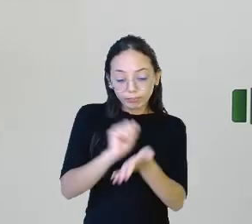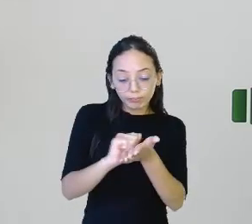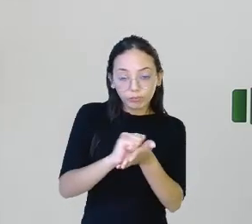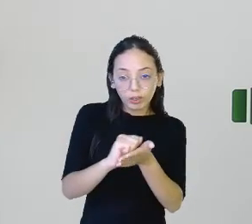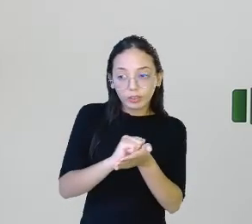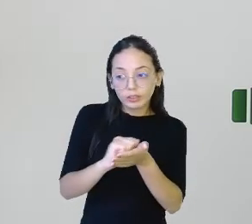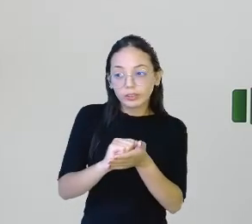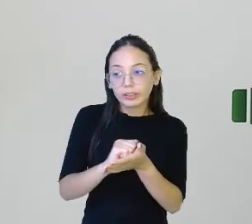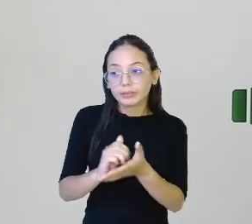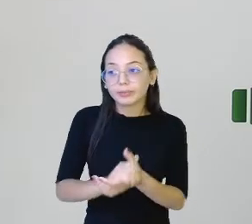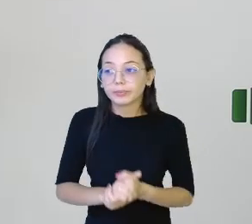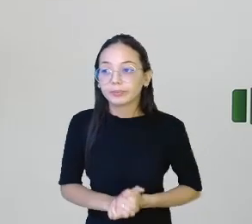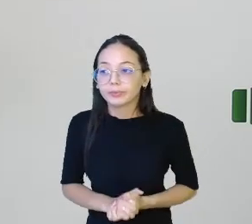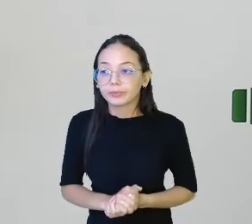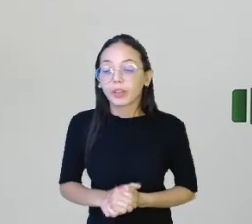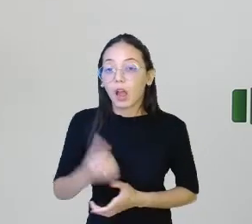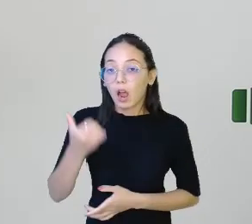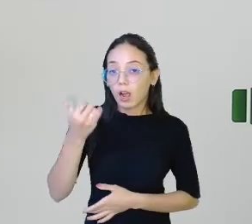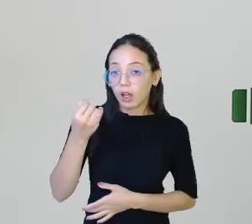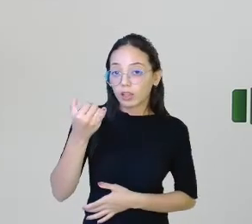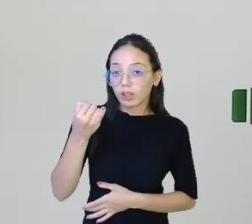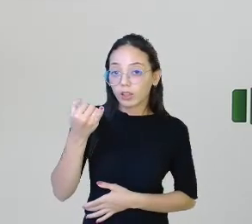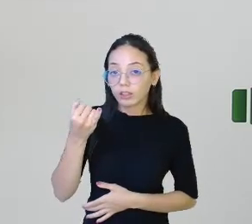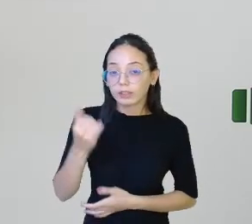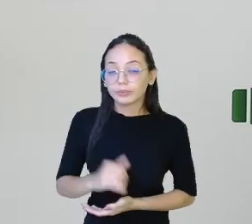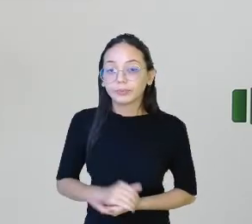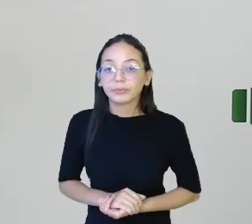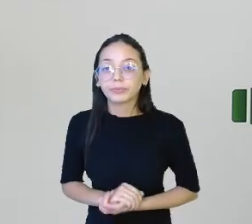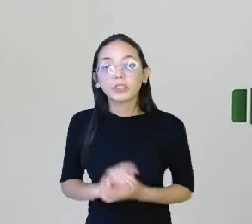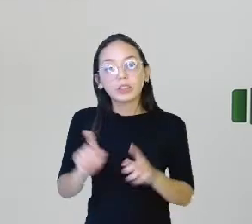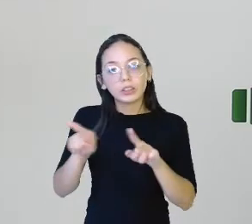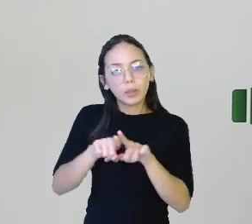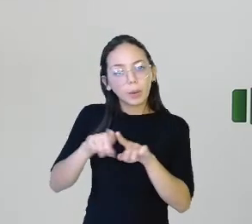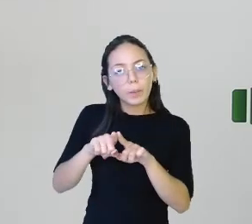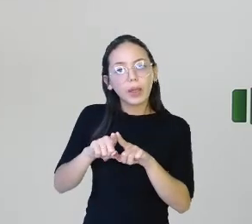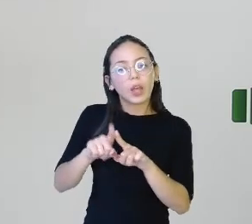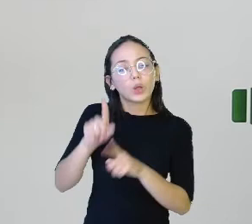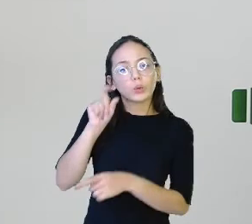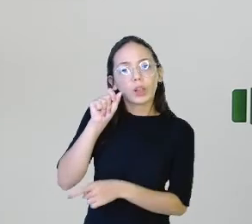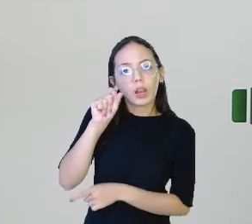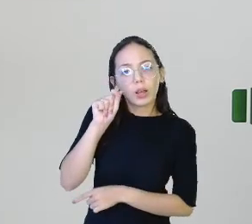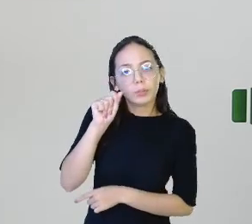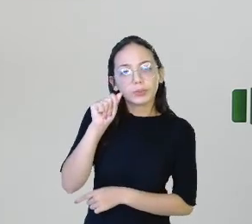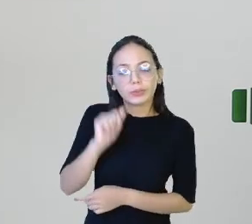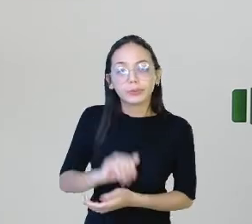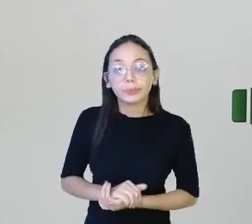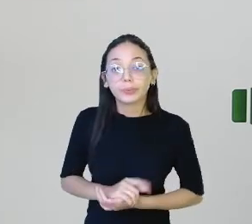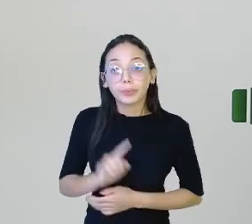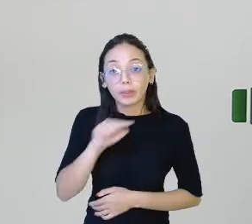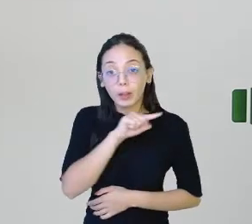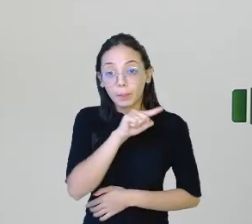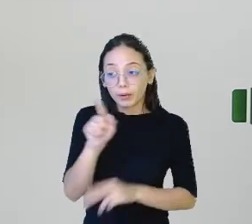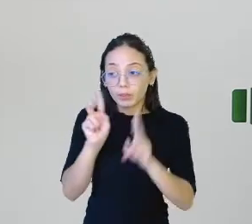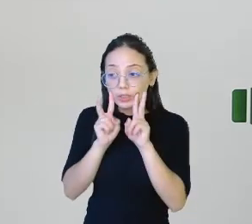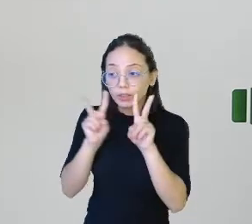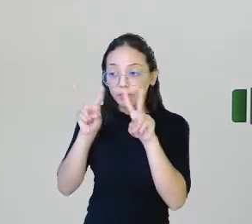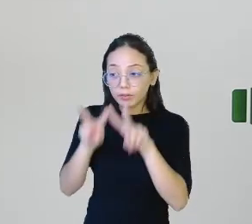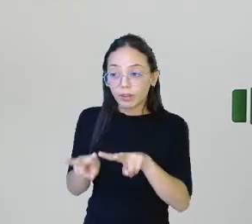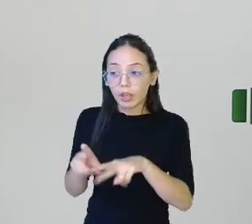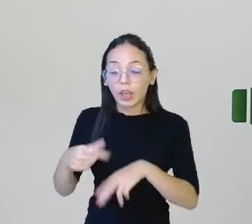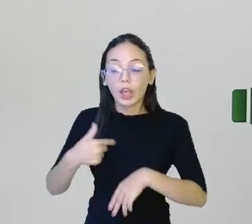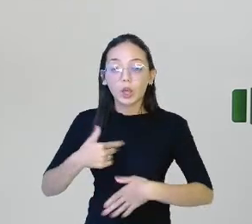borracha, uma caneta e um lápis. Para você ver aqui,